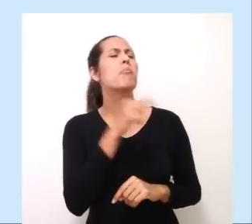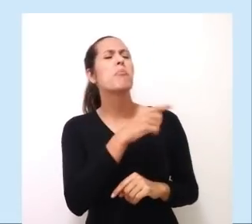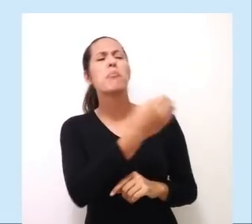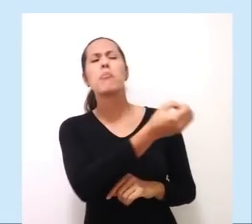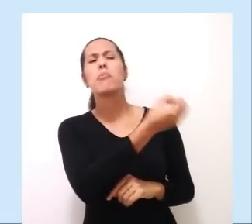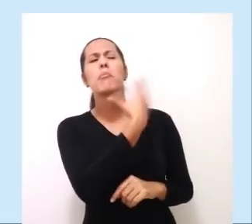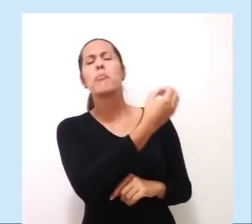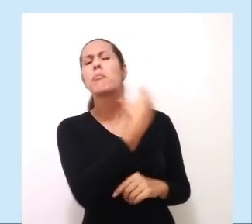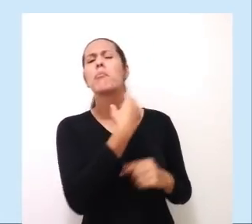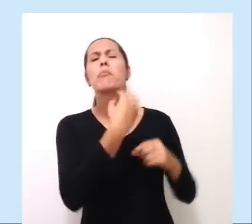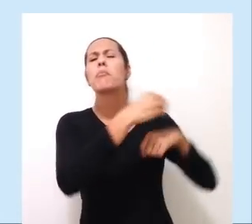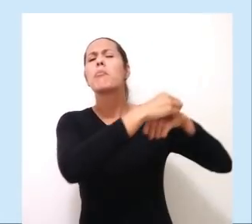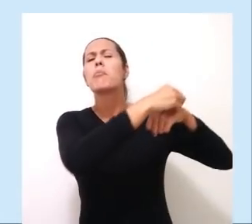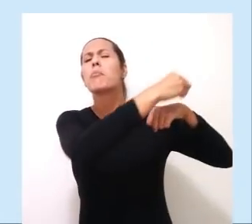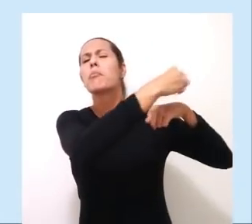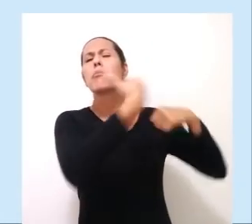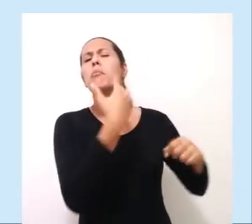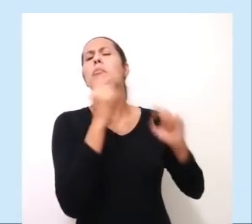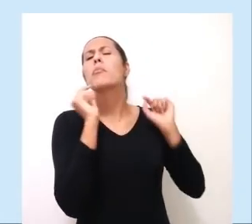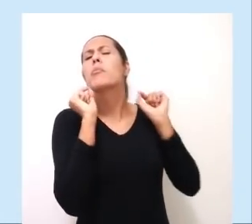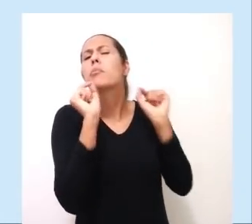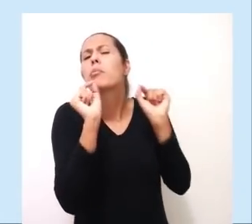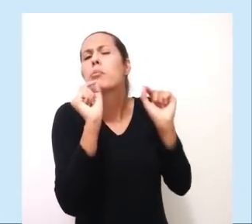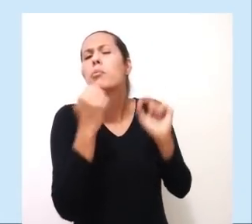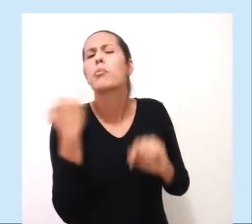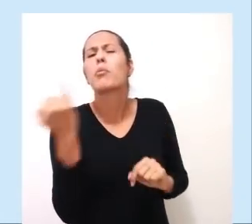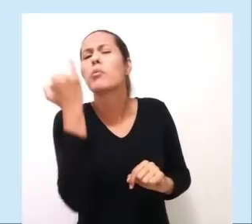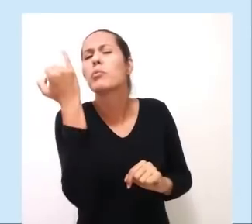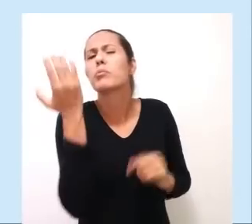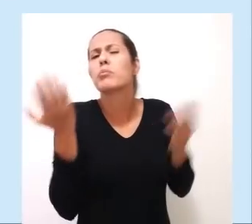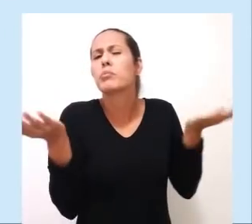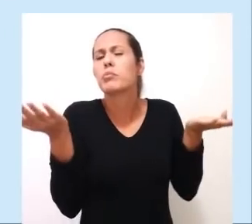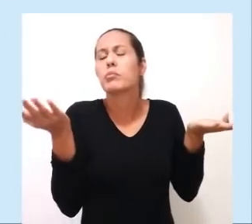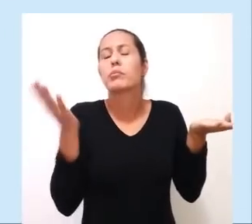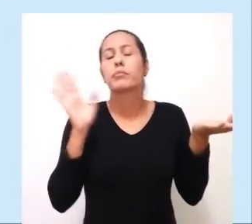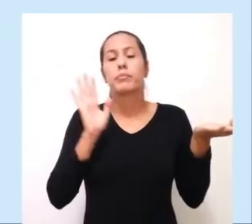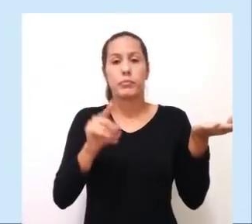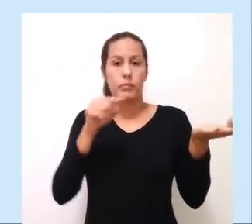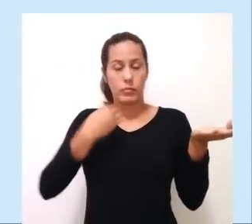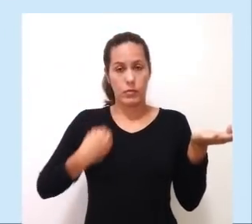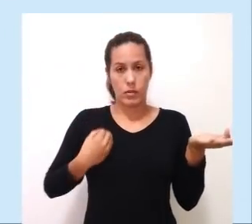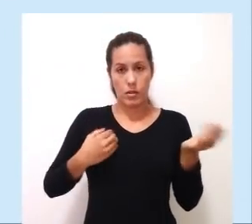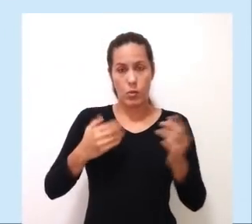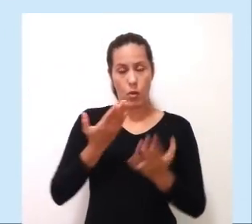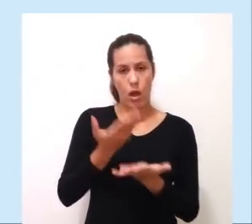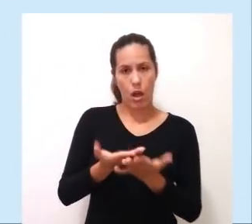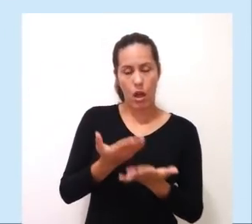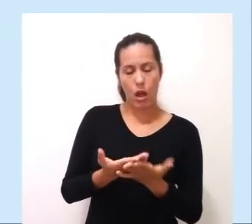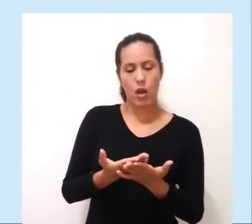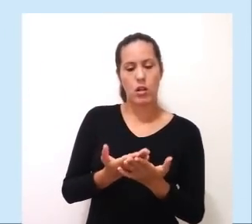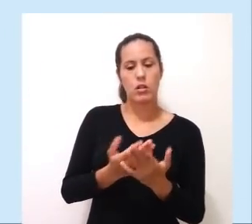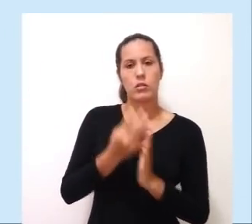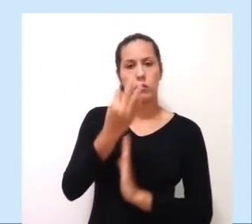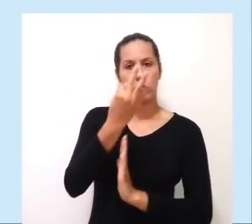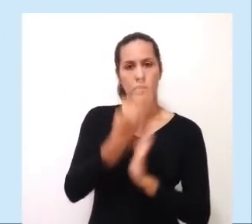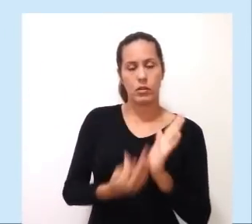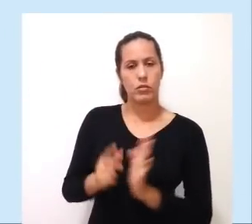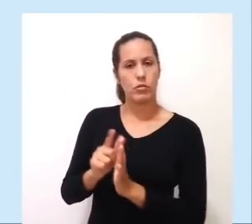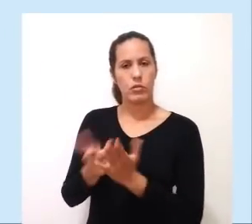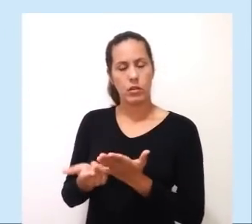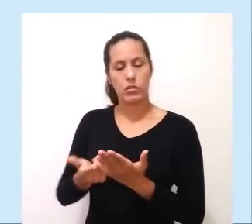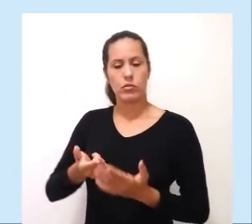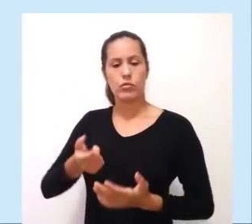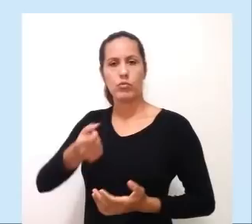qual a importância? Aí, de repente, você tem uma aula sobre o texto jornalístico, a notícia,